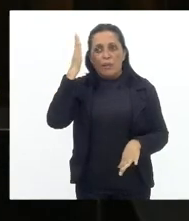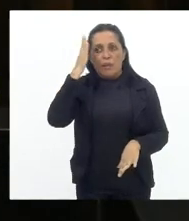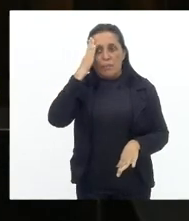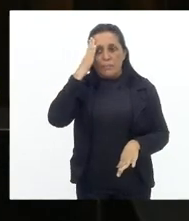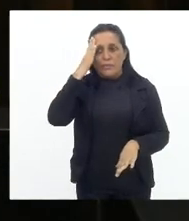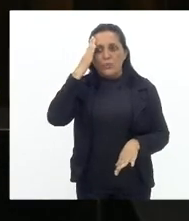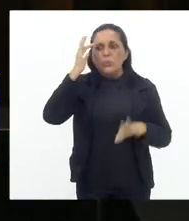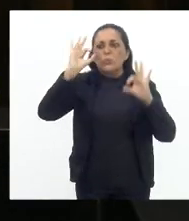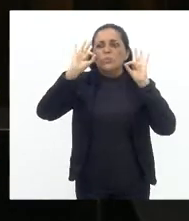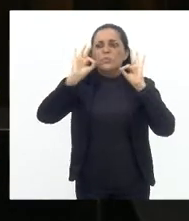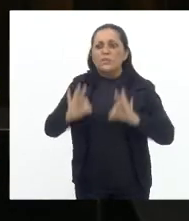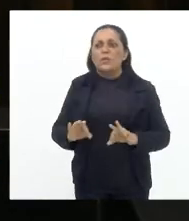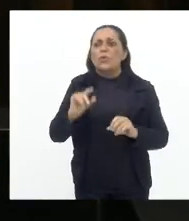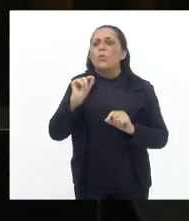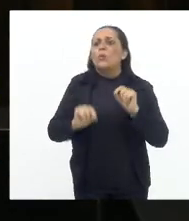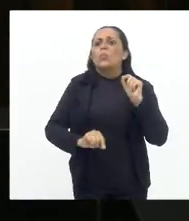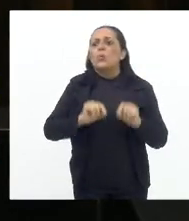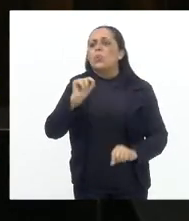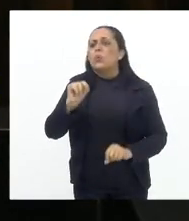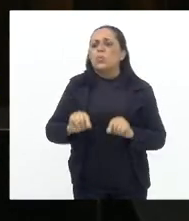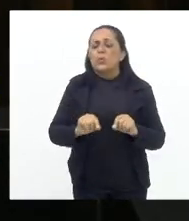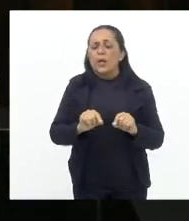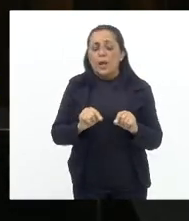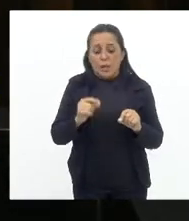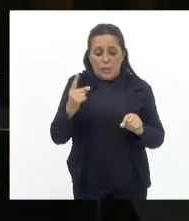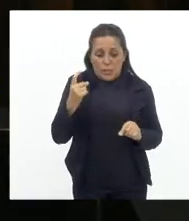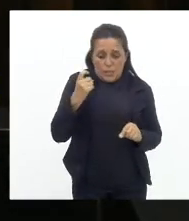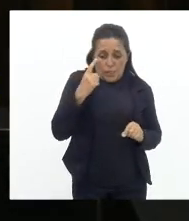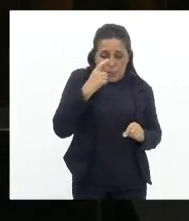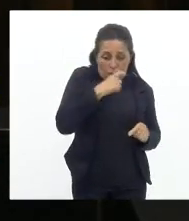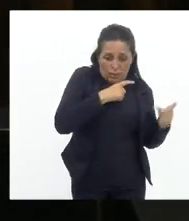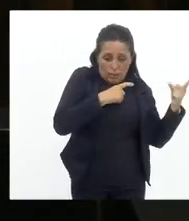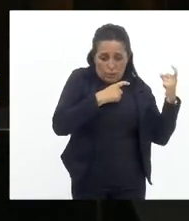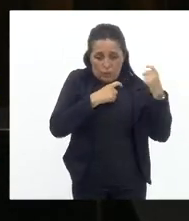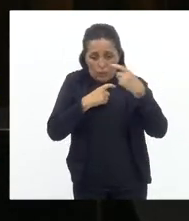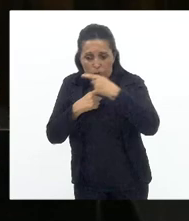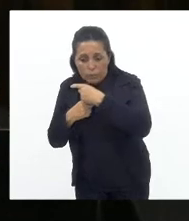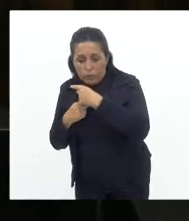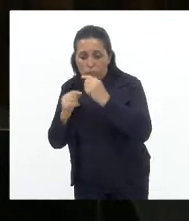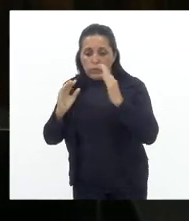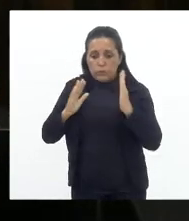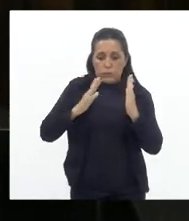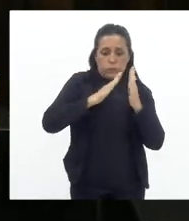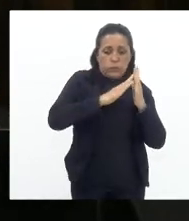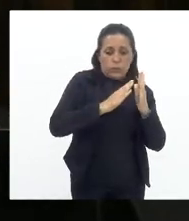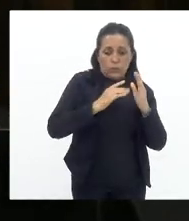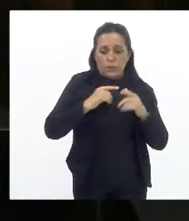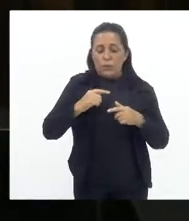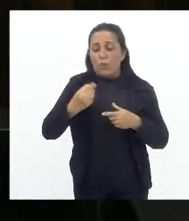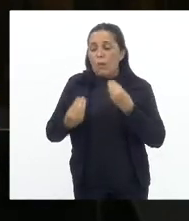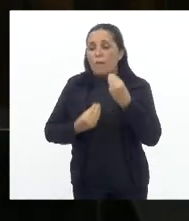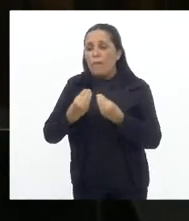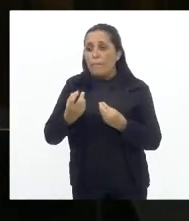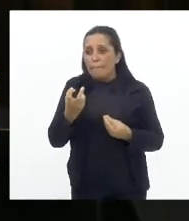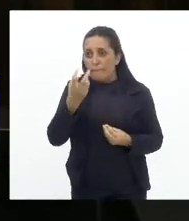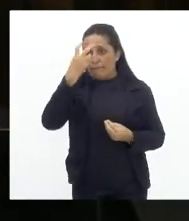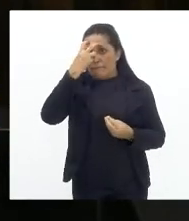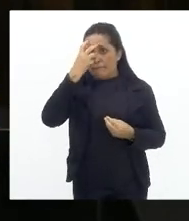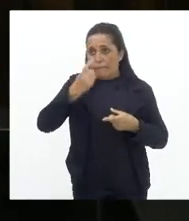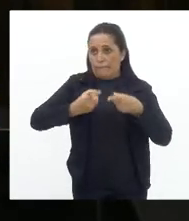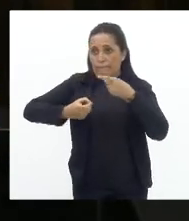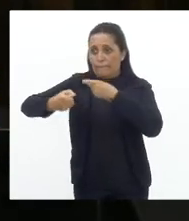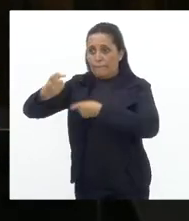o que é uma guerra assimétrica a gente entende exatamente o que é a guerra cultural que se